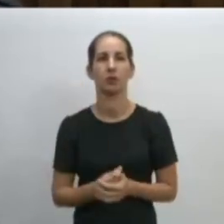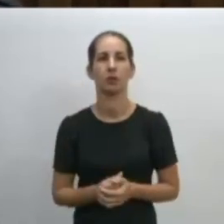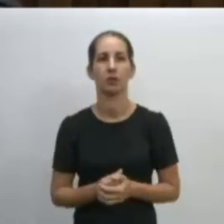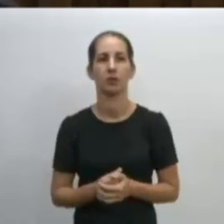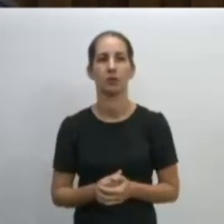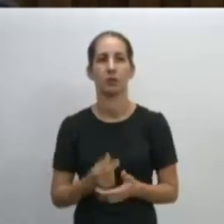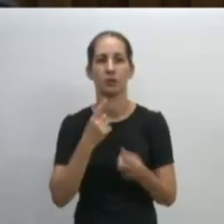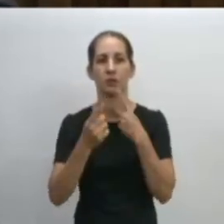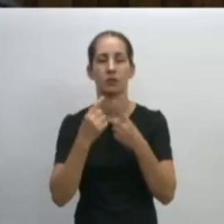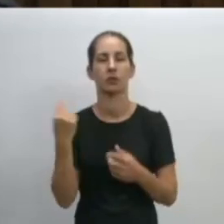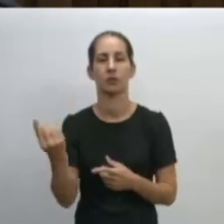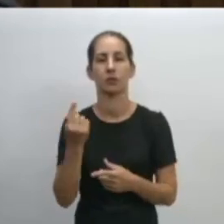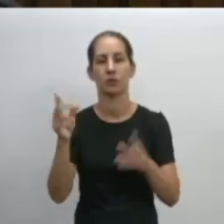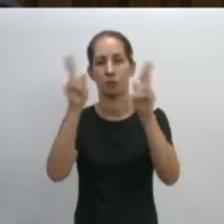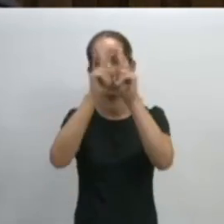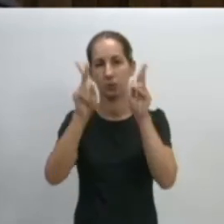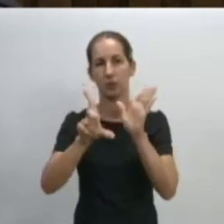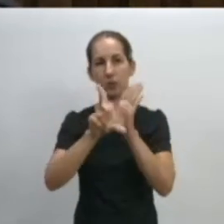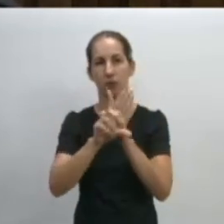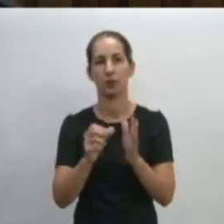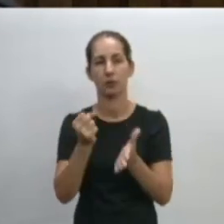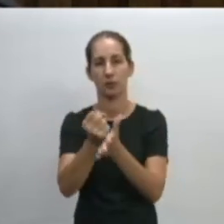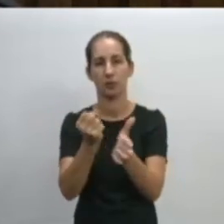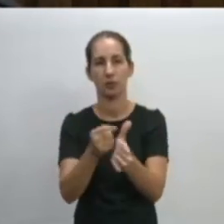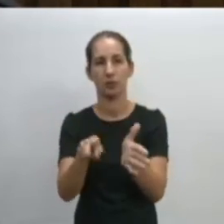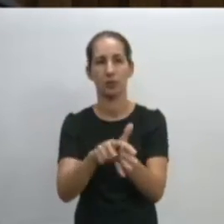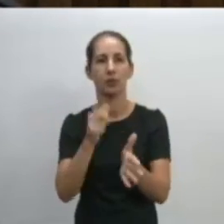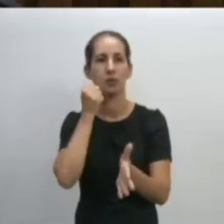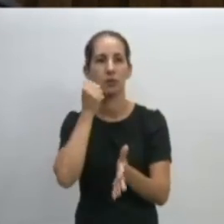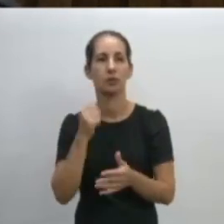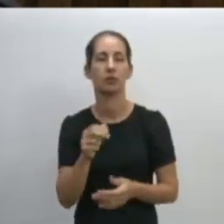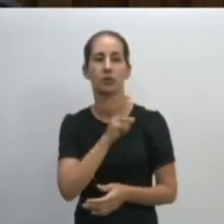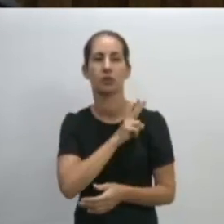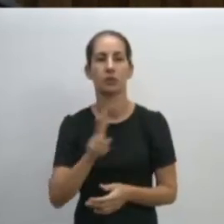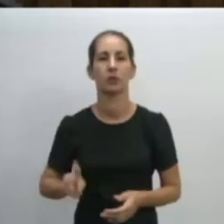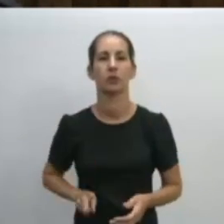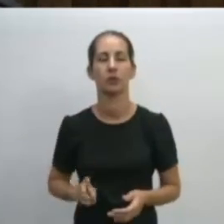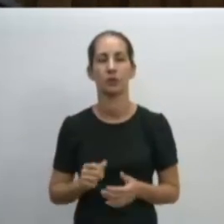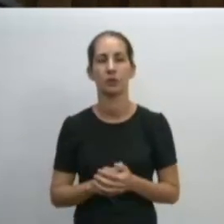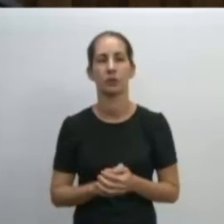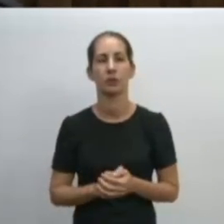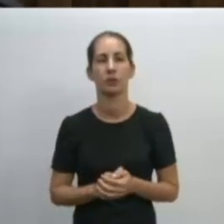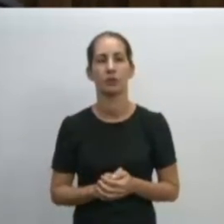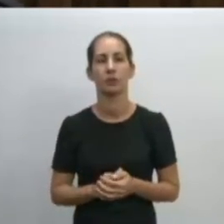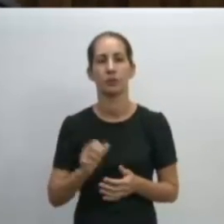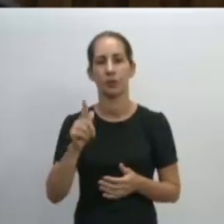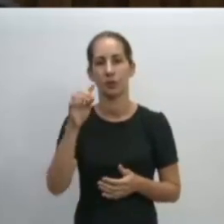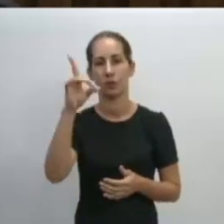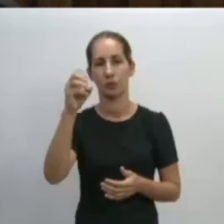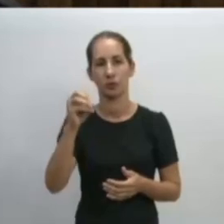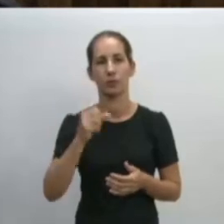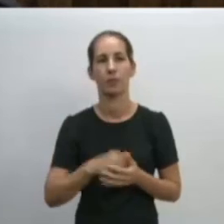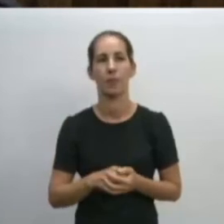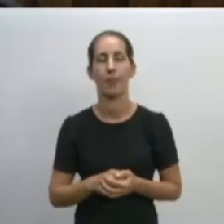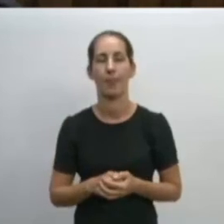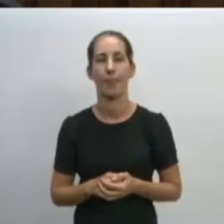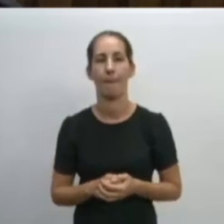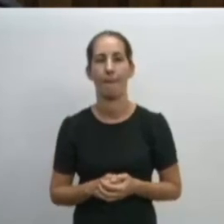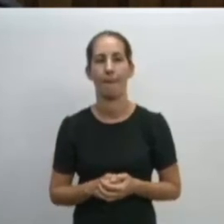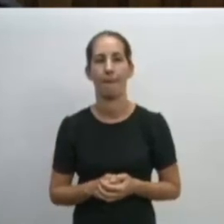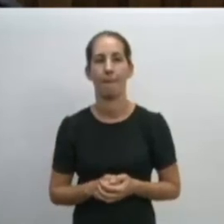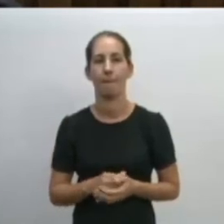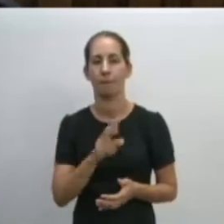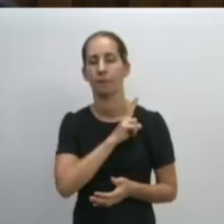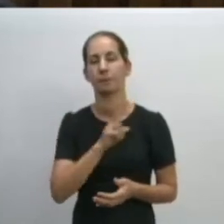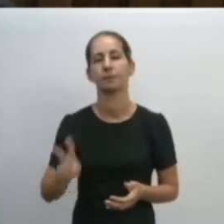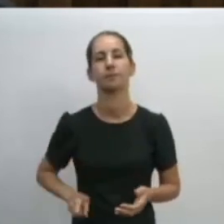Em discussão única, o projeto de lei de concessão de cidadão tatalense ao senhor Calço Geraldo Corrêa Gomes.